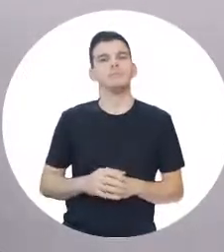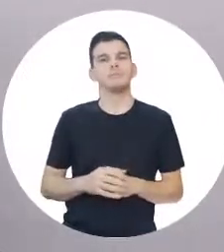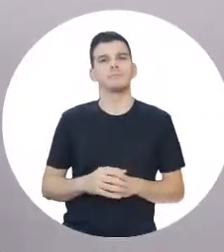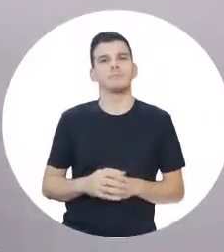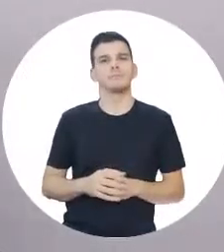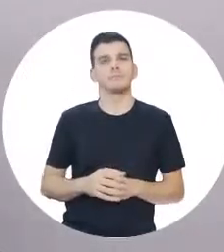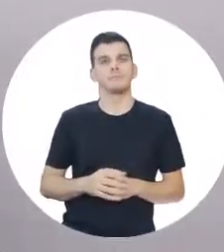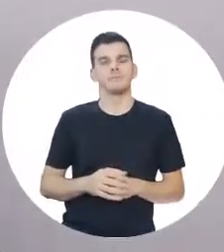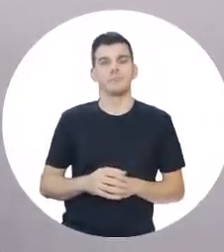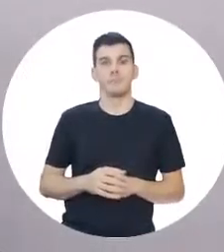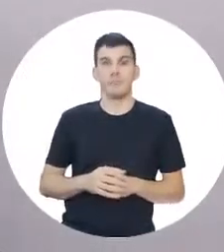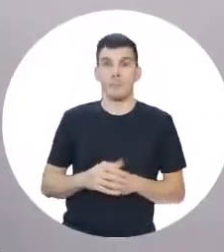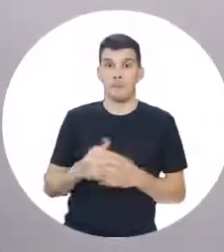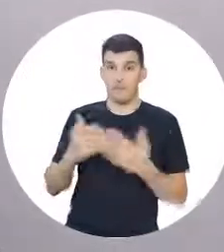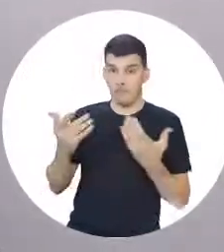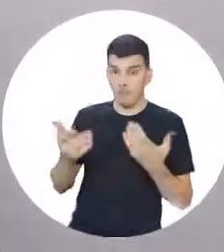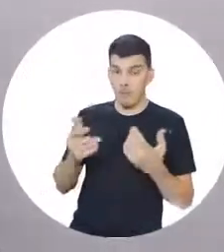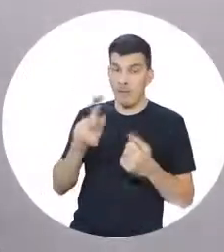conhece.